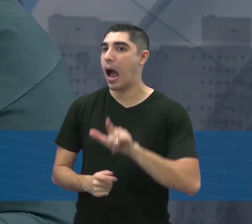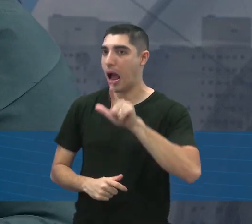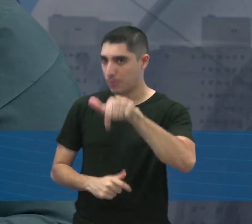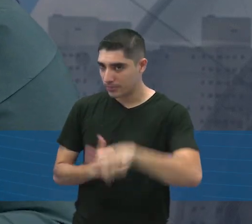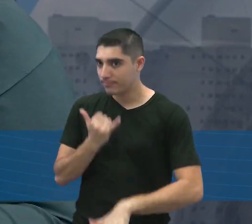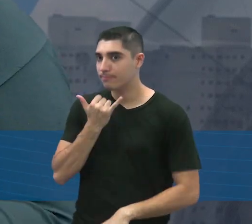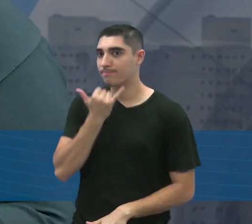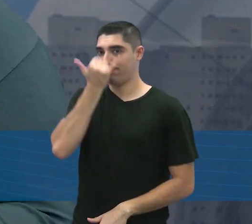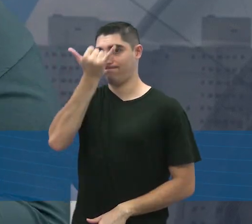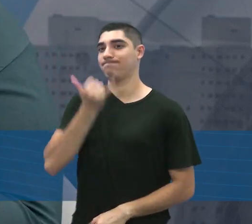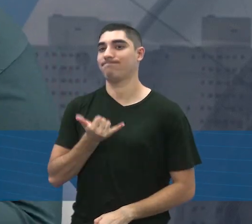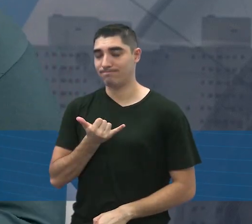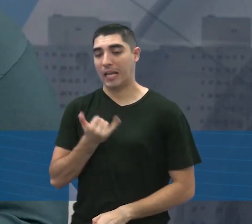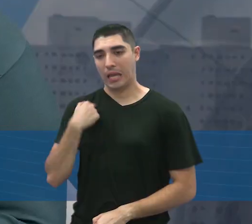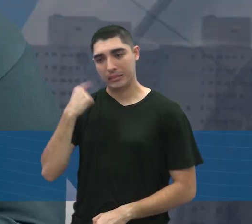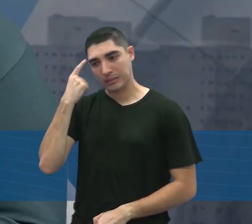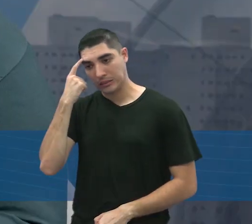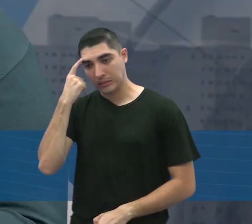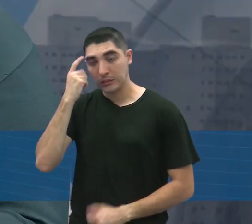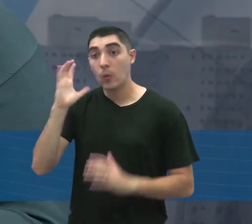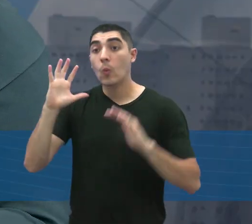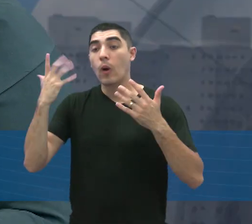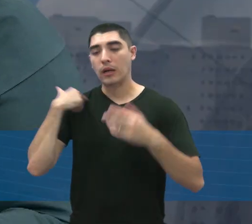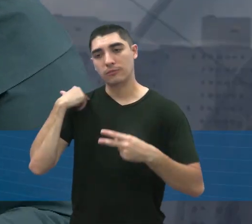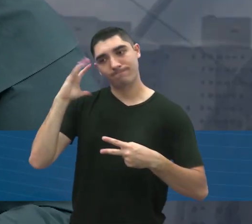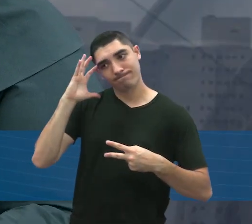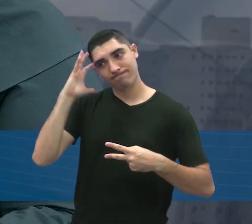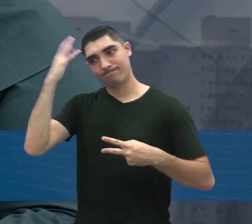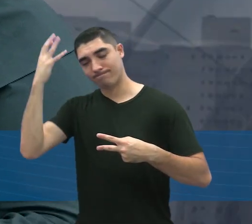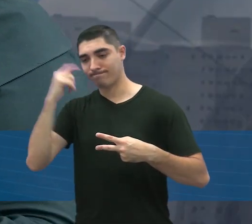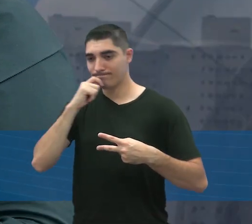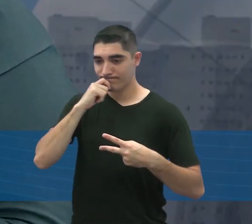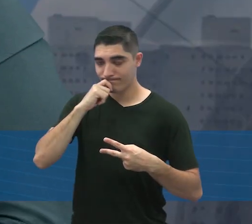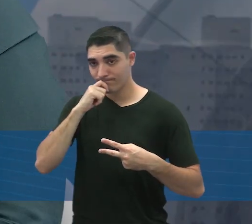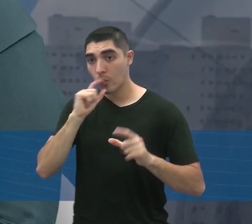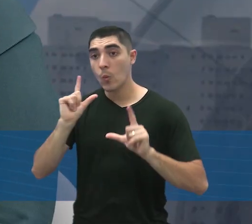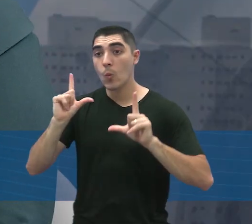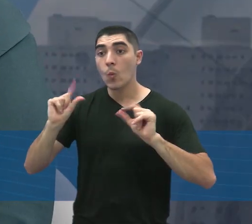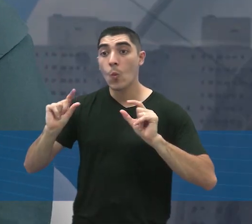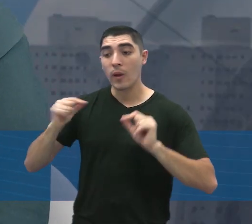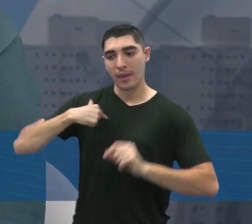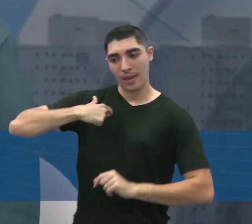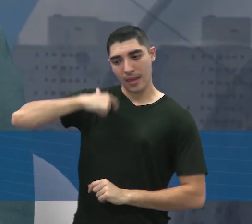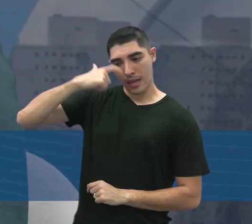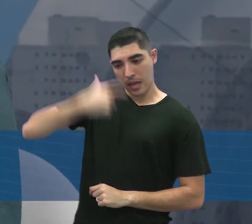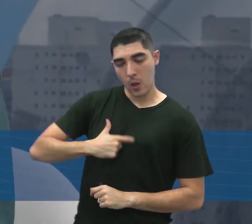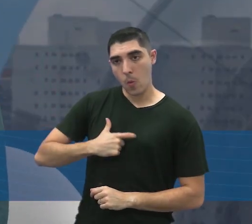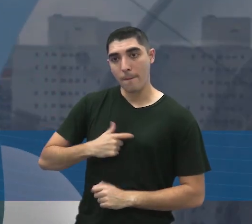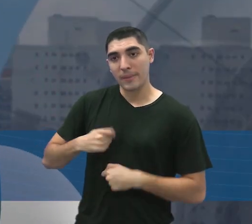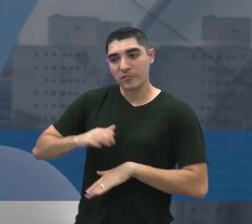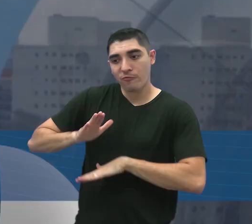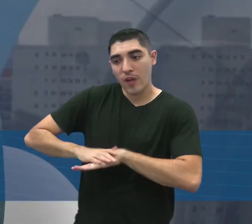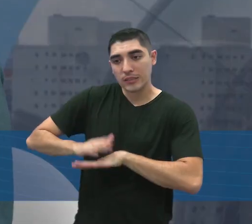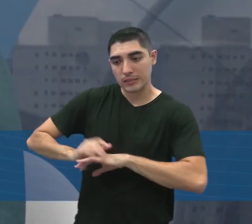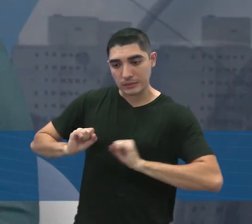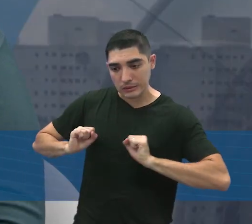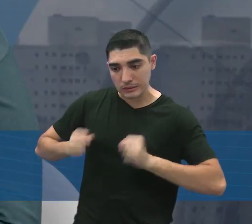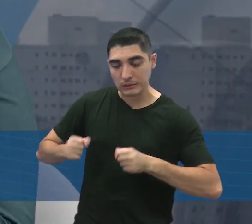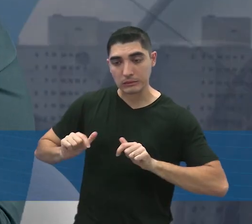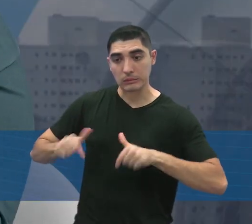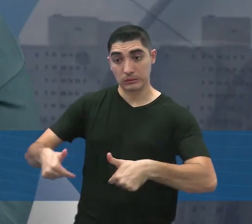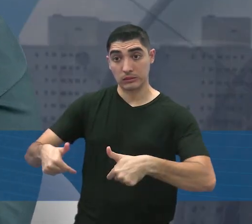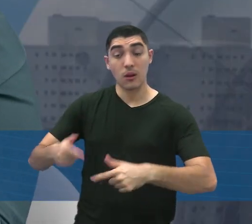aí eu tenho que usar a arquitetura de escolha, né? Então, se eu não consigo tomar uma decisão consciente no momento em que eu estou ali